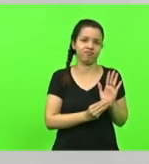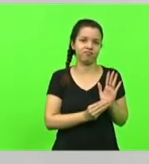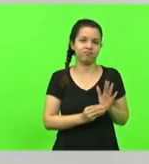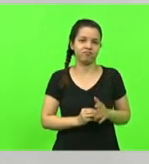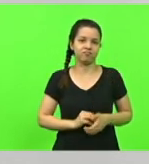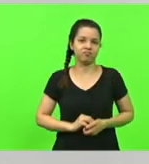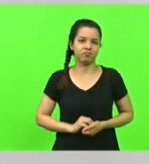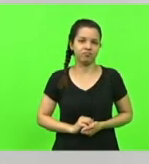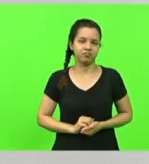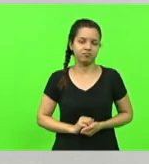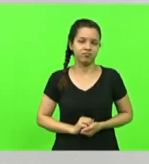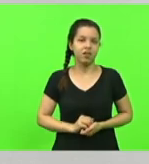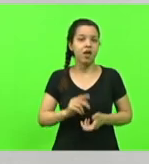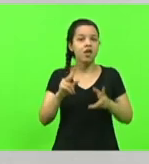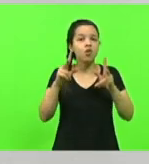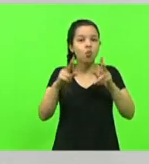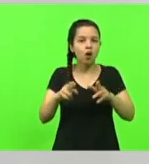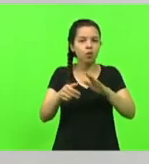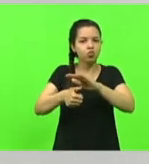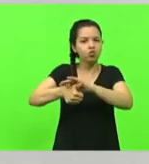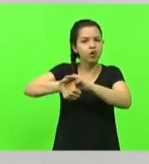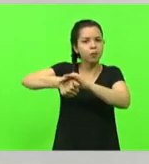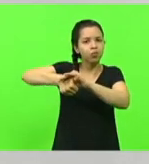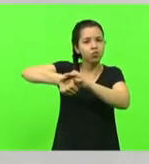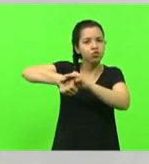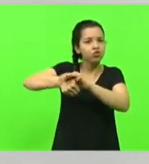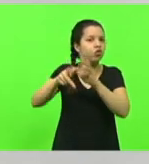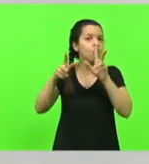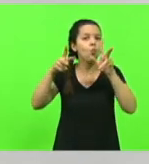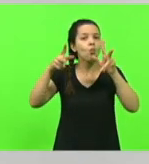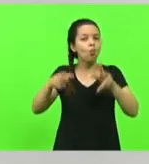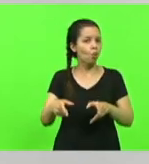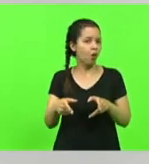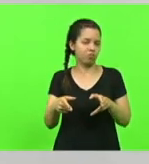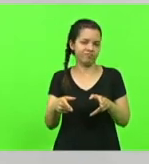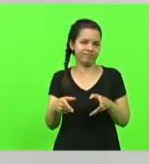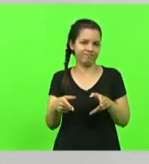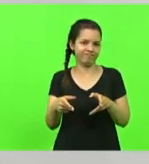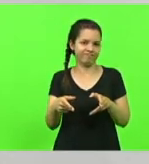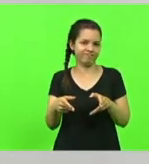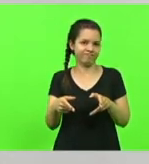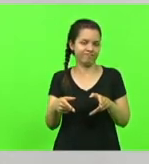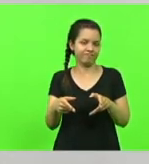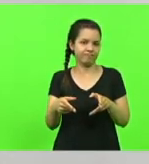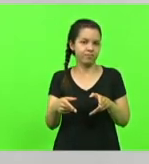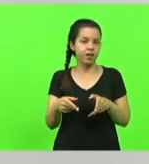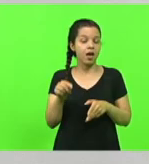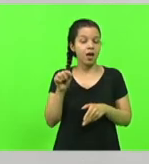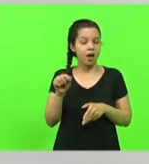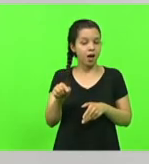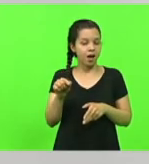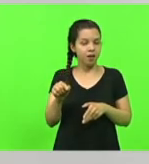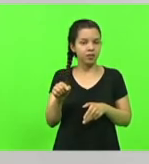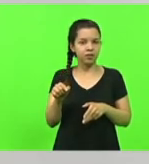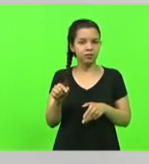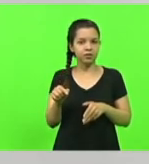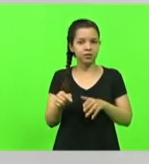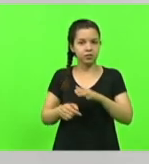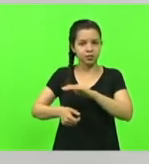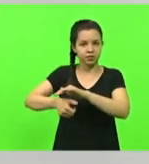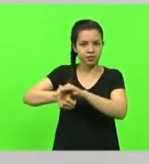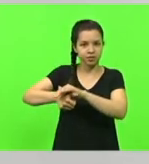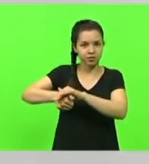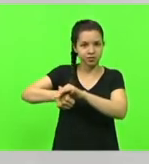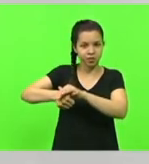É um jabuti isso. O jabuti, quando sobe na árvore,